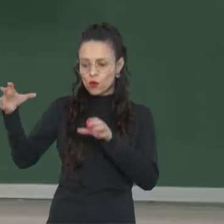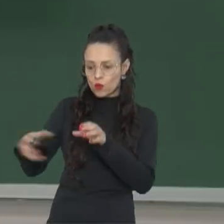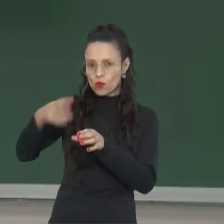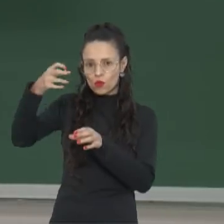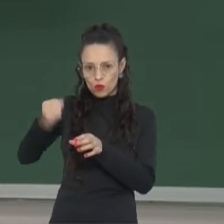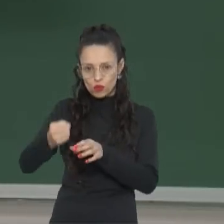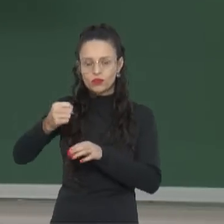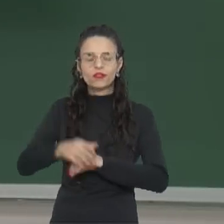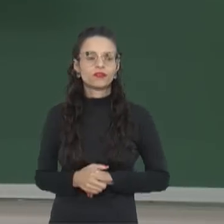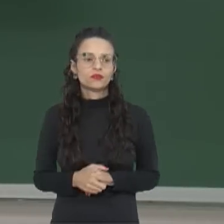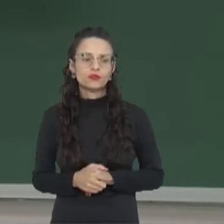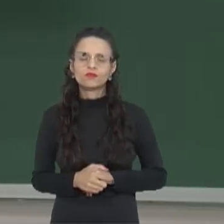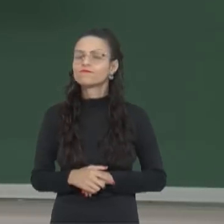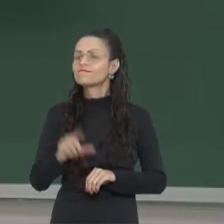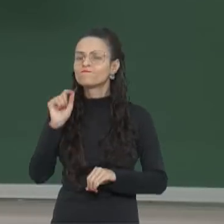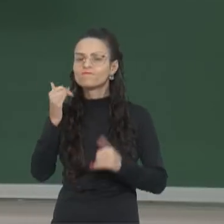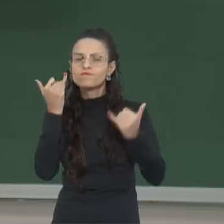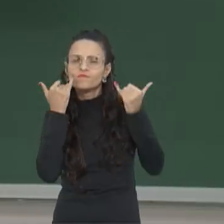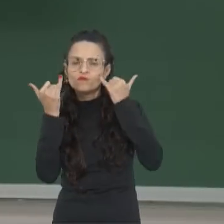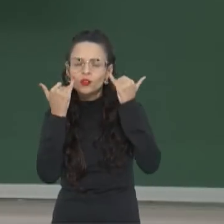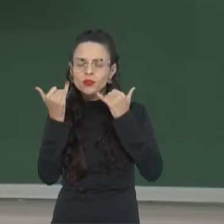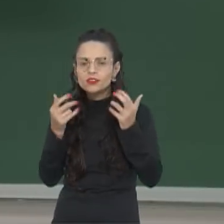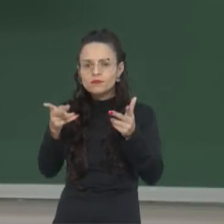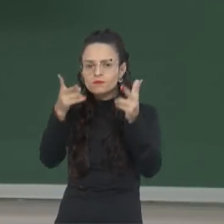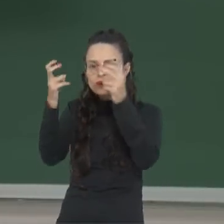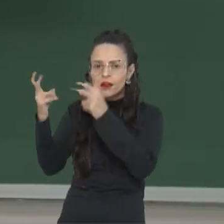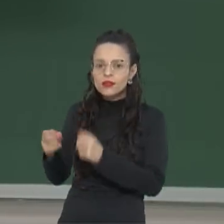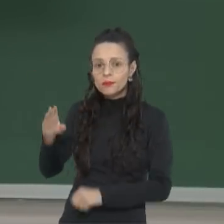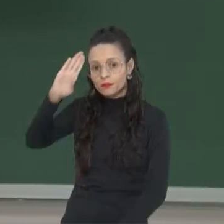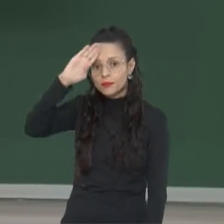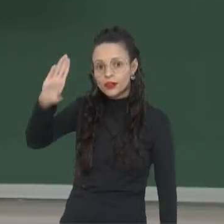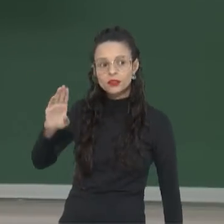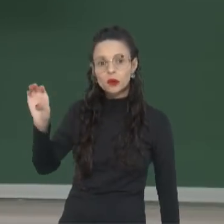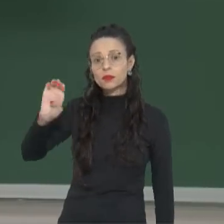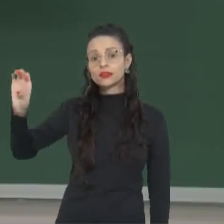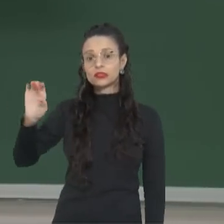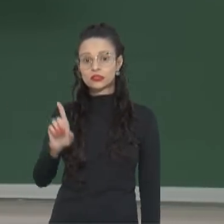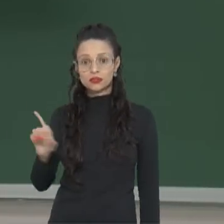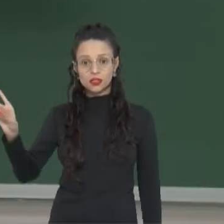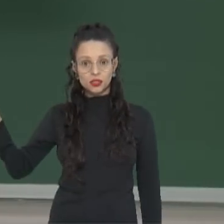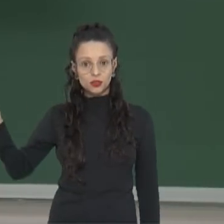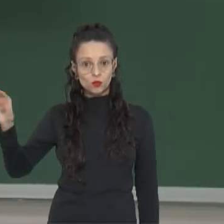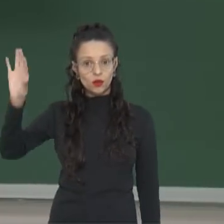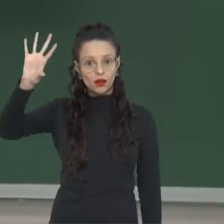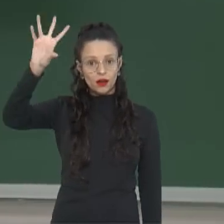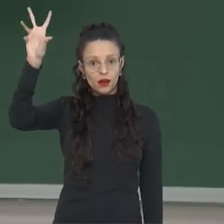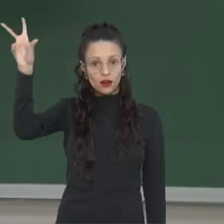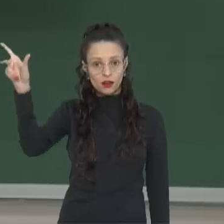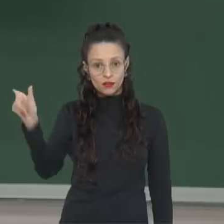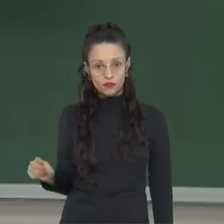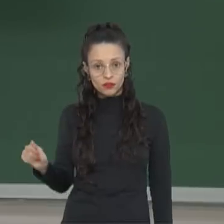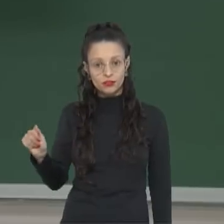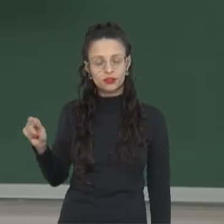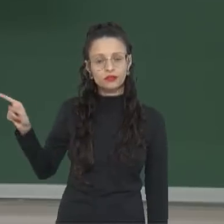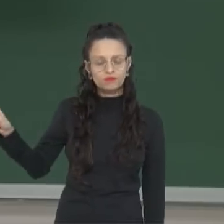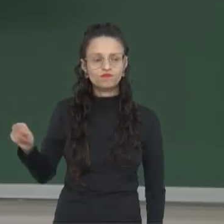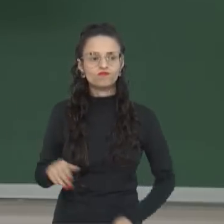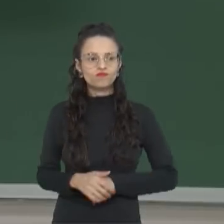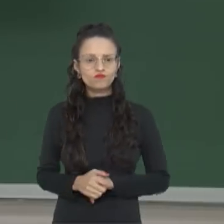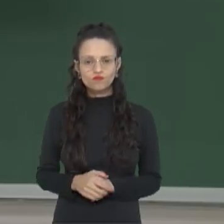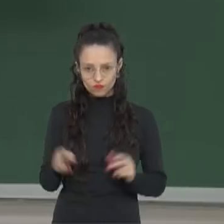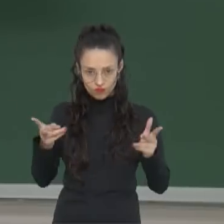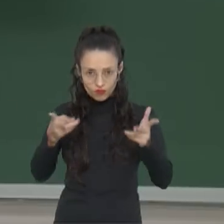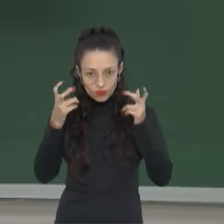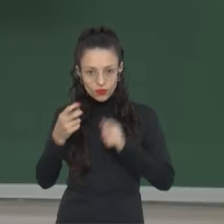neocolonialismo, que informações você consegue extrair? Principalmente focando do lado esquerdo, na África, nosso tema de hoje. Observe esse